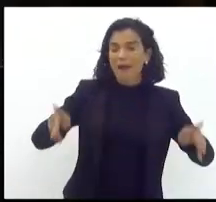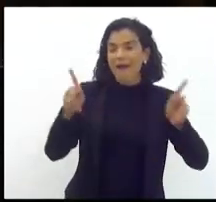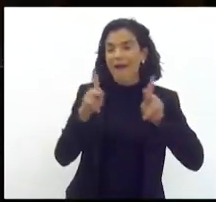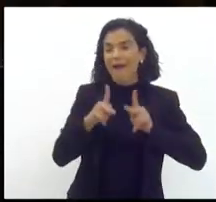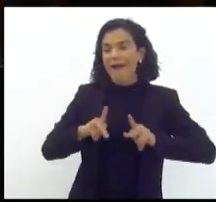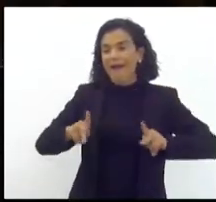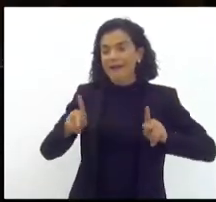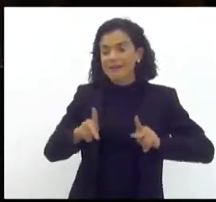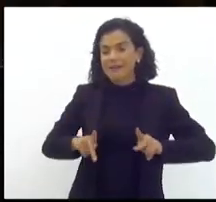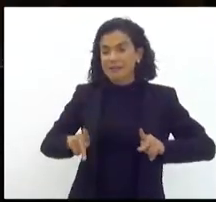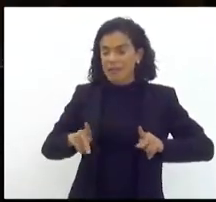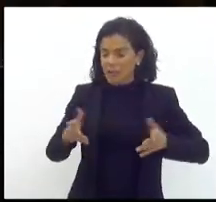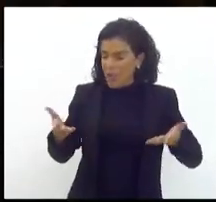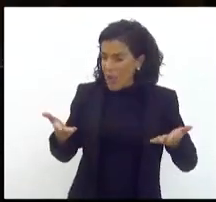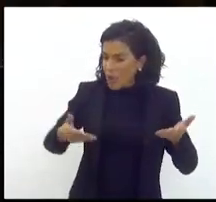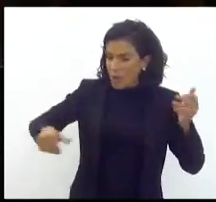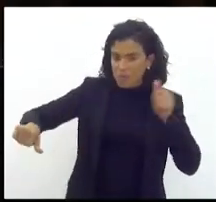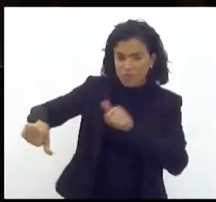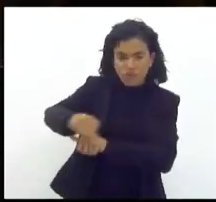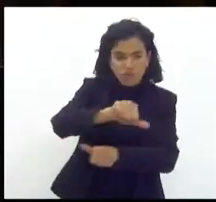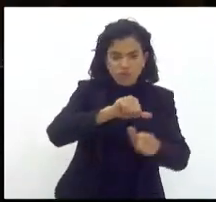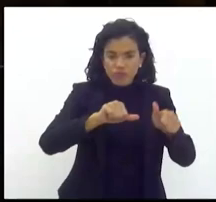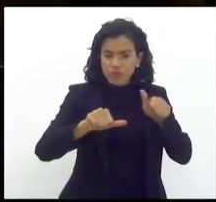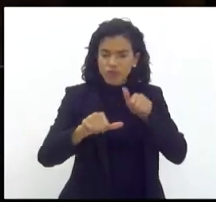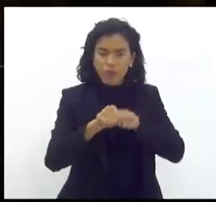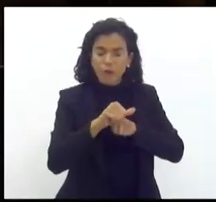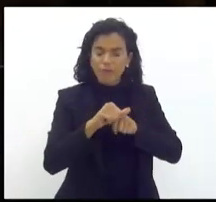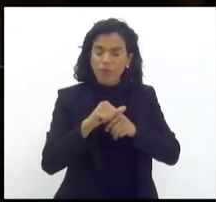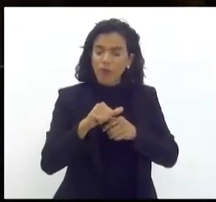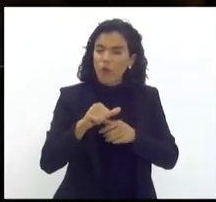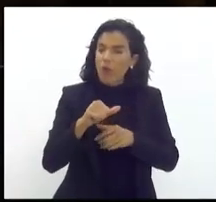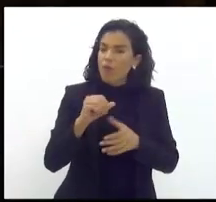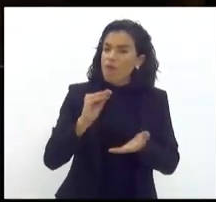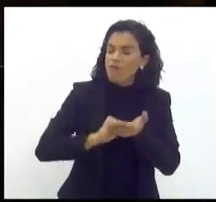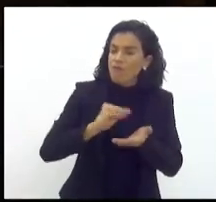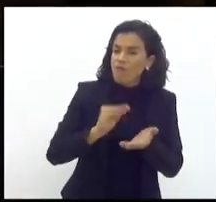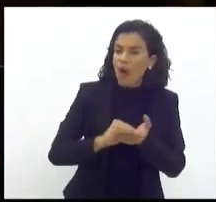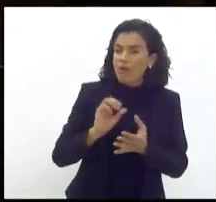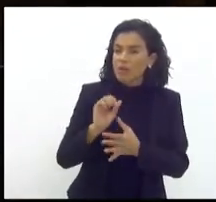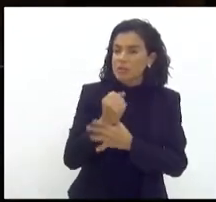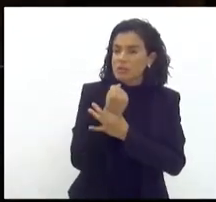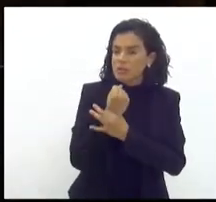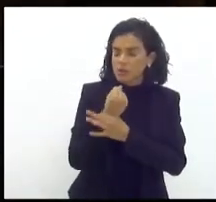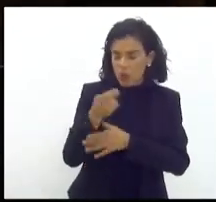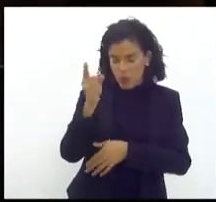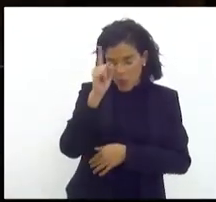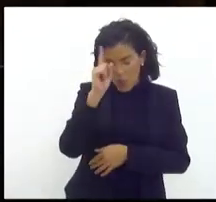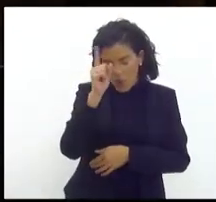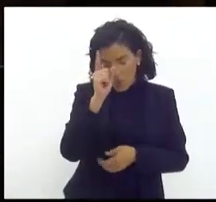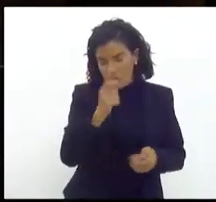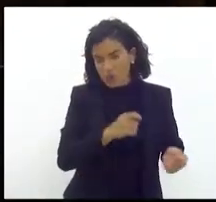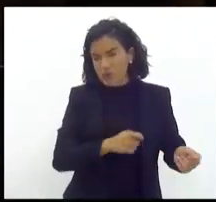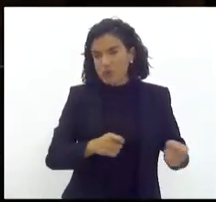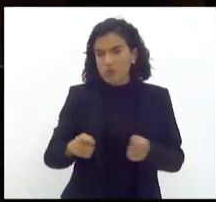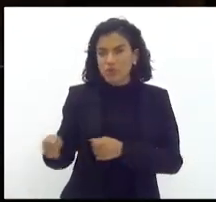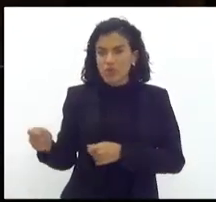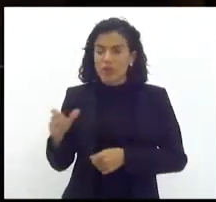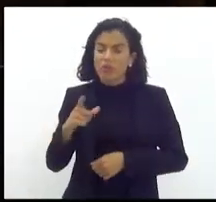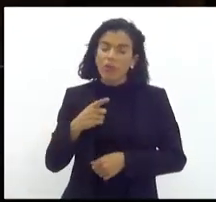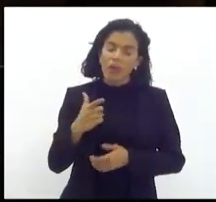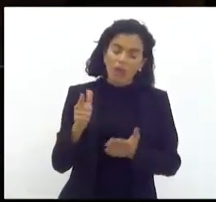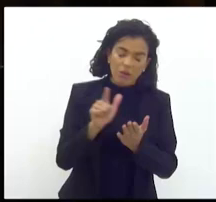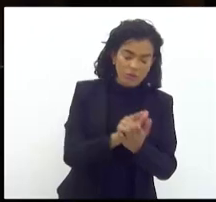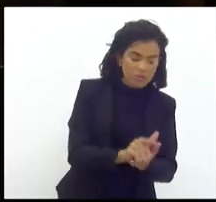e vem sofrendo com a insegurança todo santo dia sai